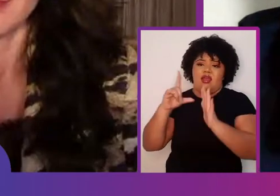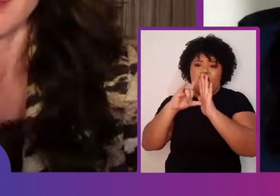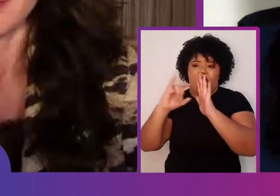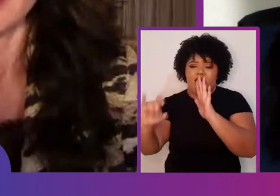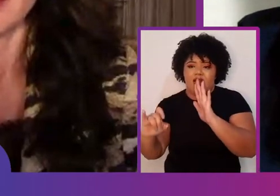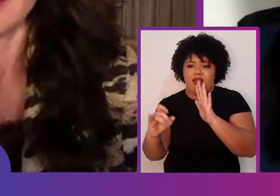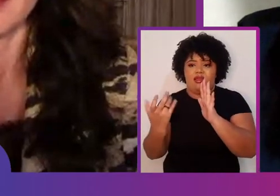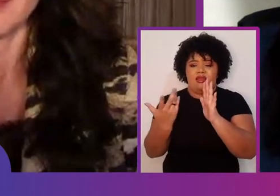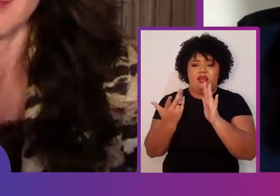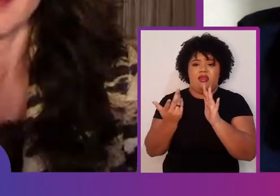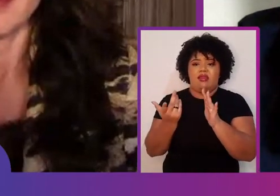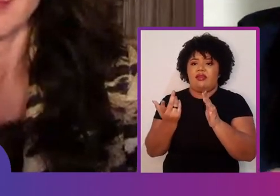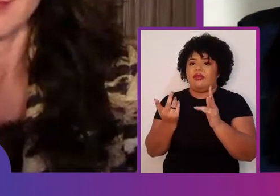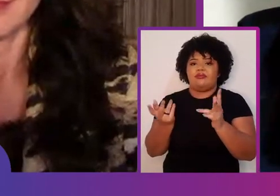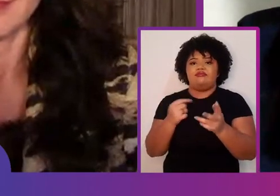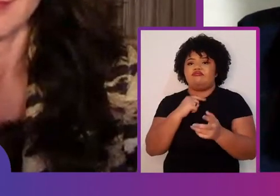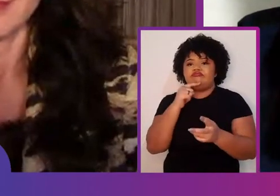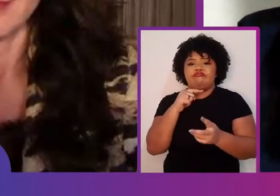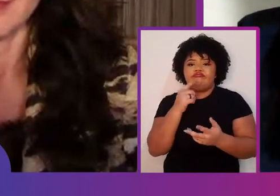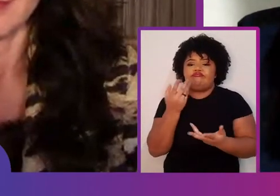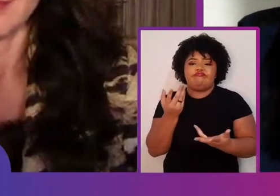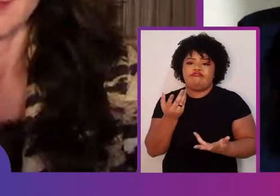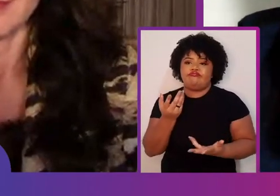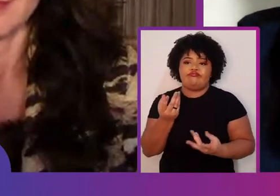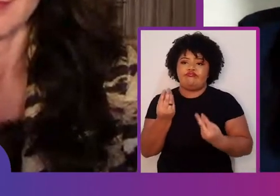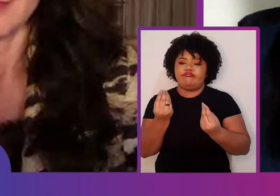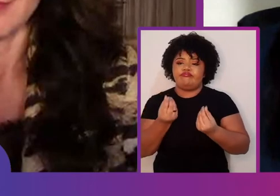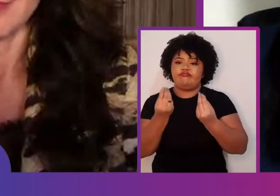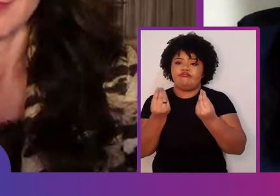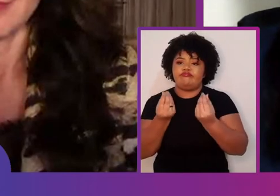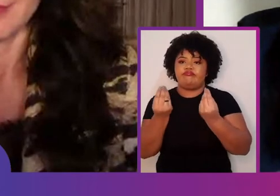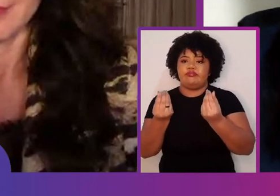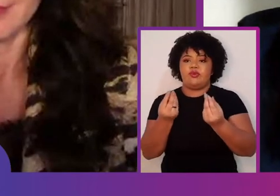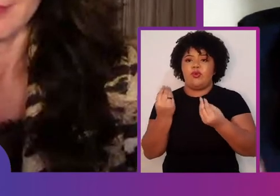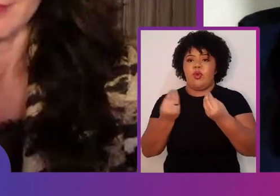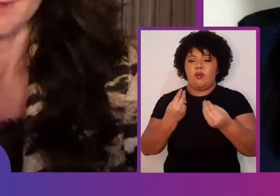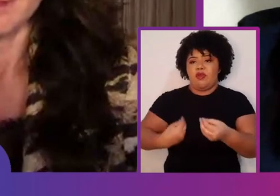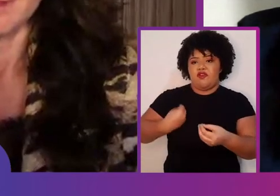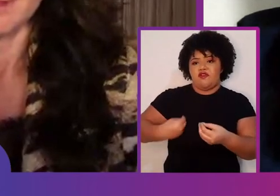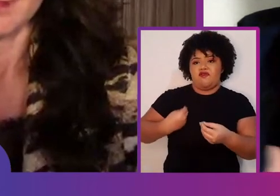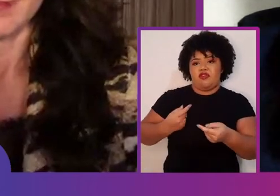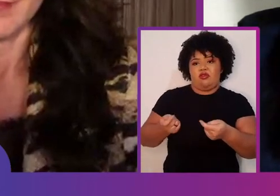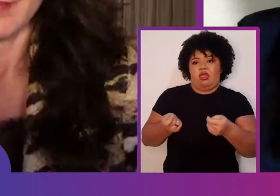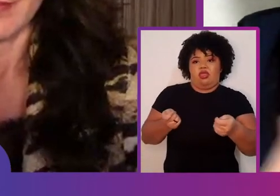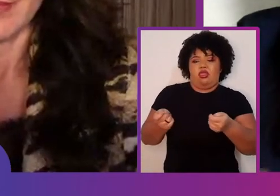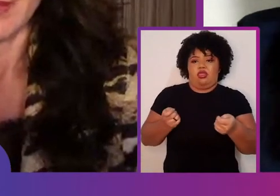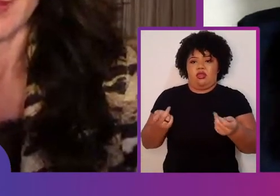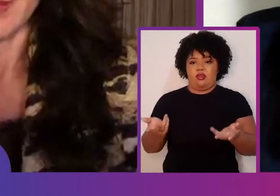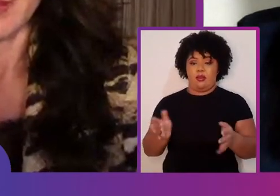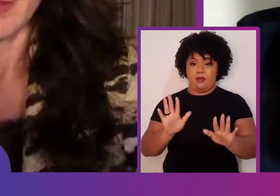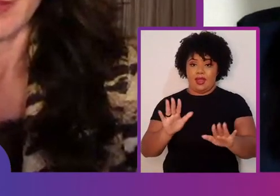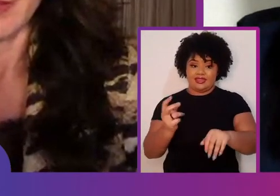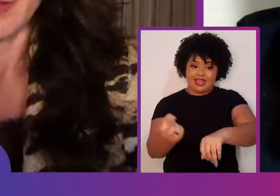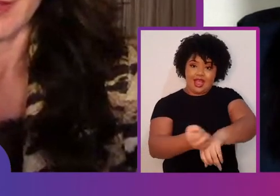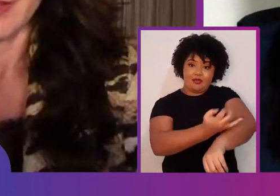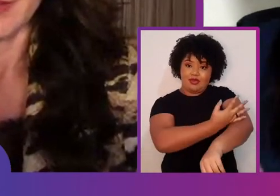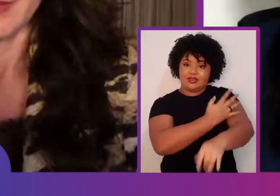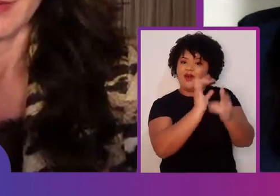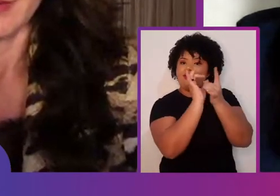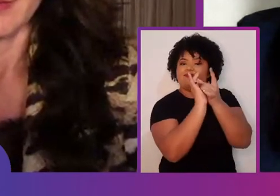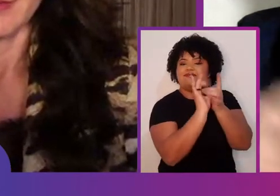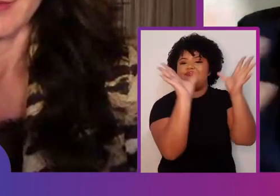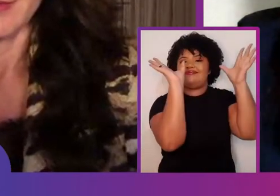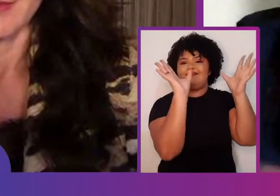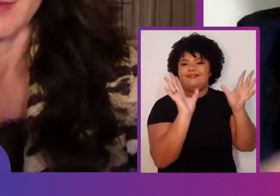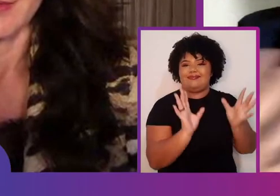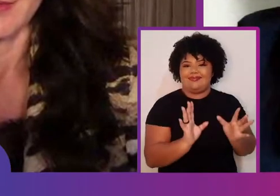regramento absolutamente de contenção da vida. Né? Enquanto a emoção é a explosão da vida. Então, não